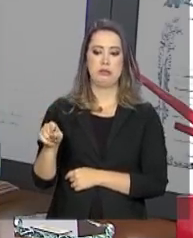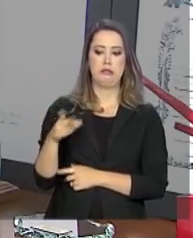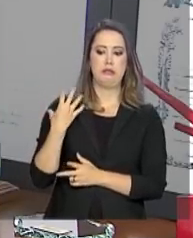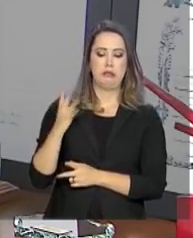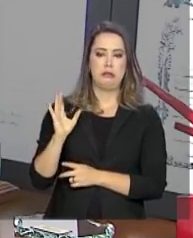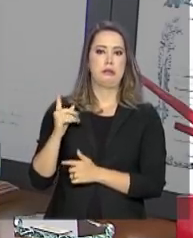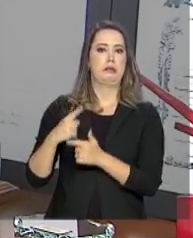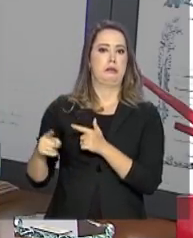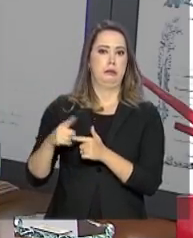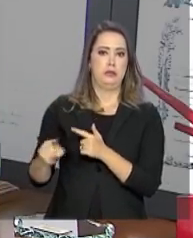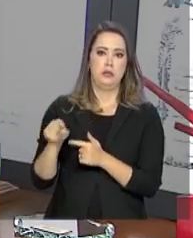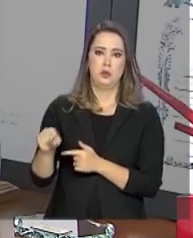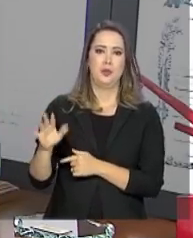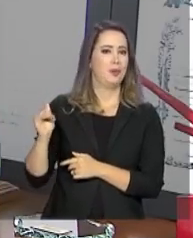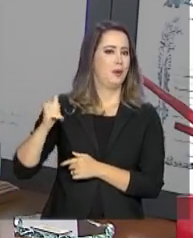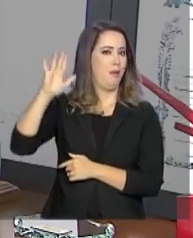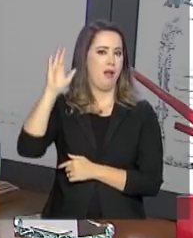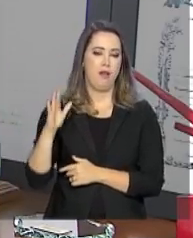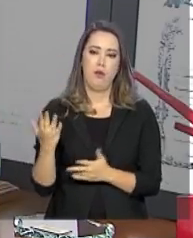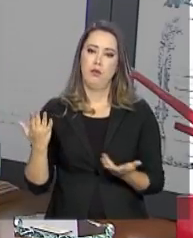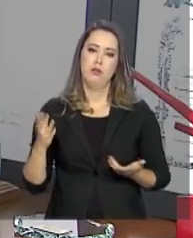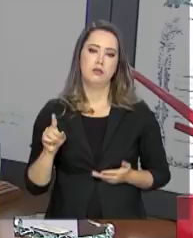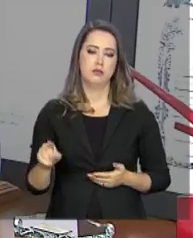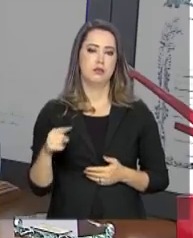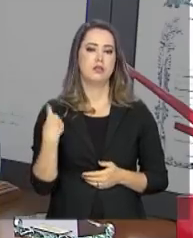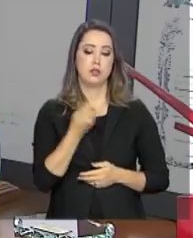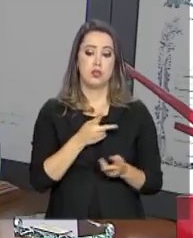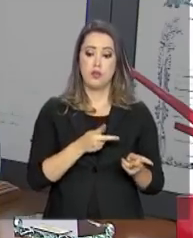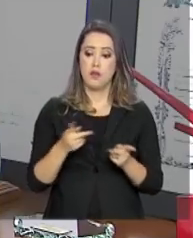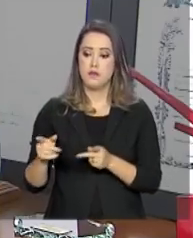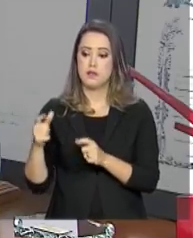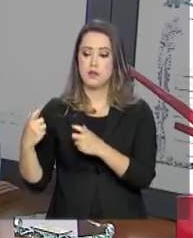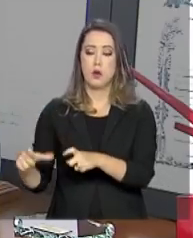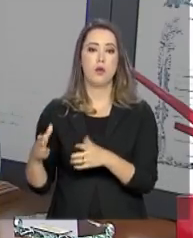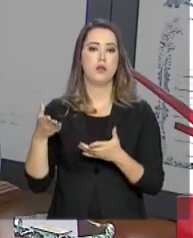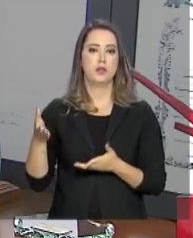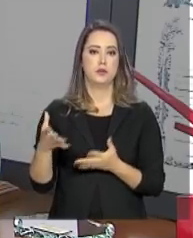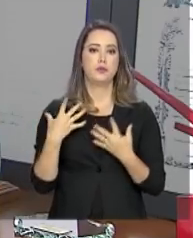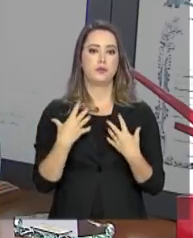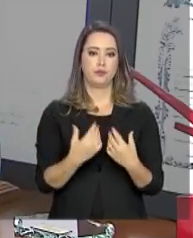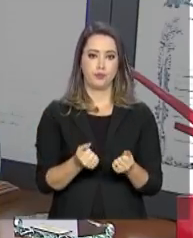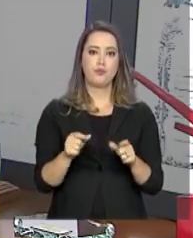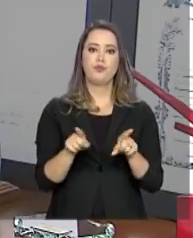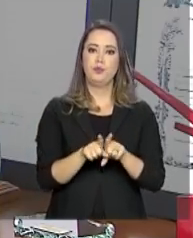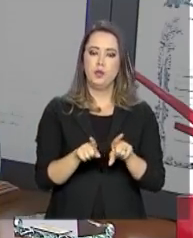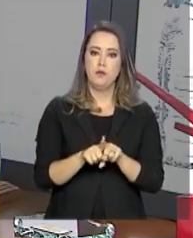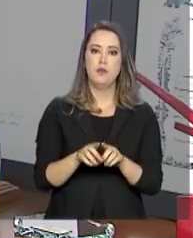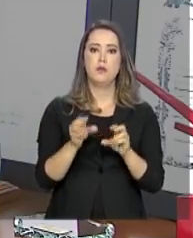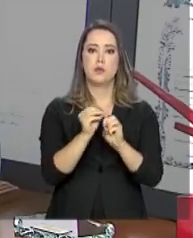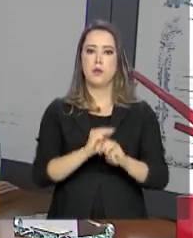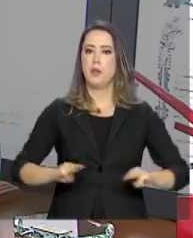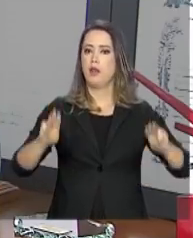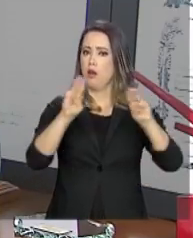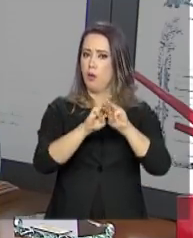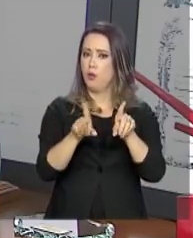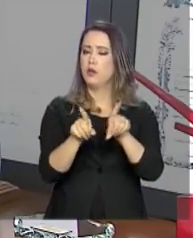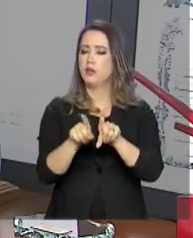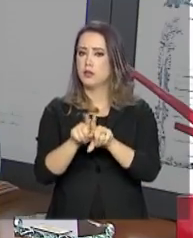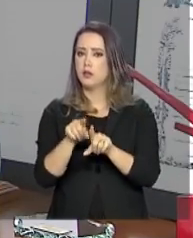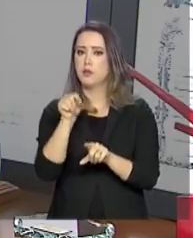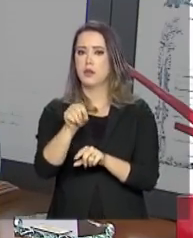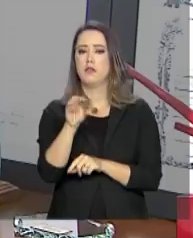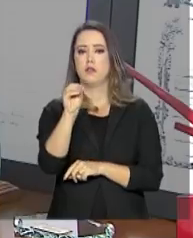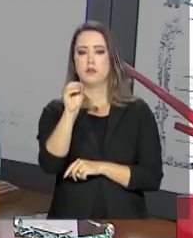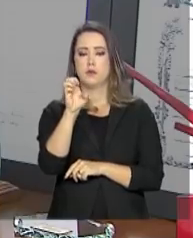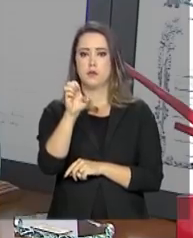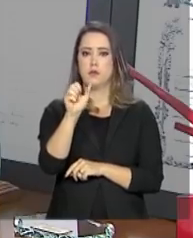vulnerabilidade acaba sendo maior então a gente vai visitar esse abrigo vamos na onu e hoje nós vamos ao a